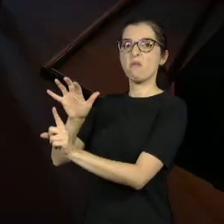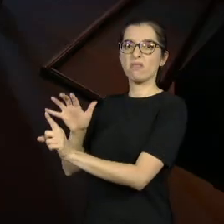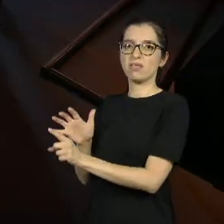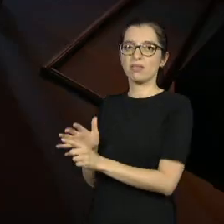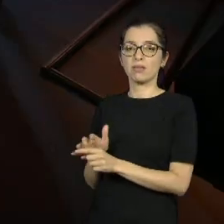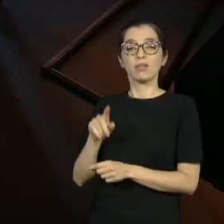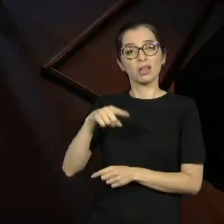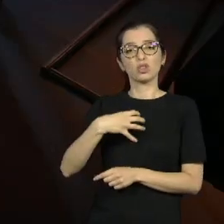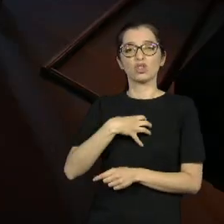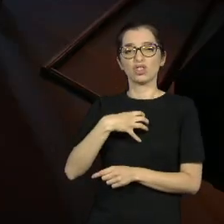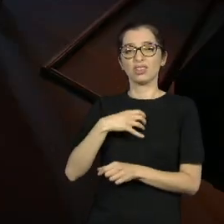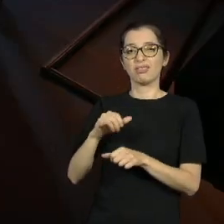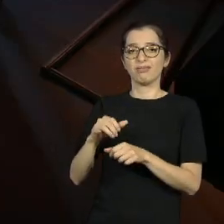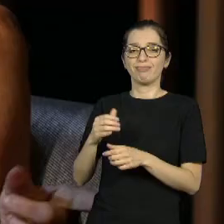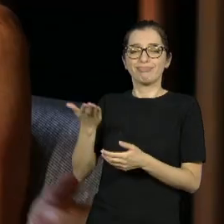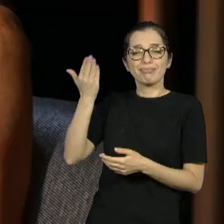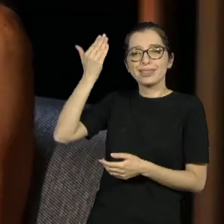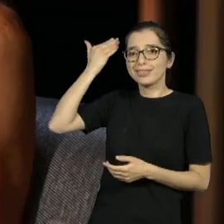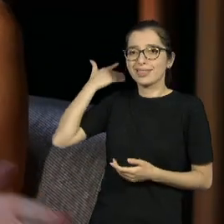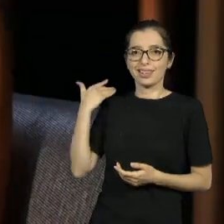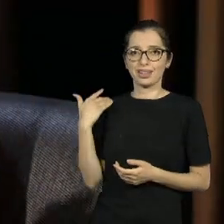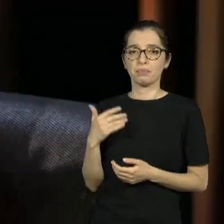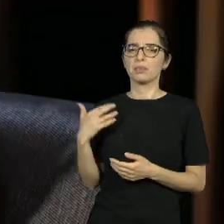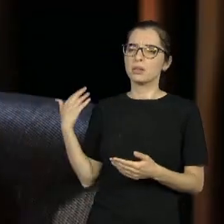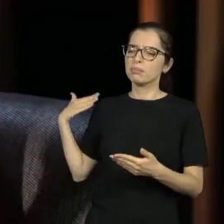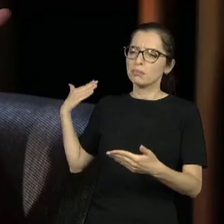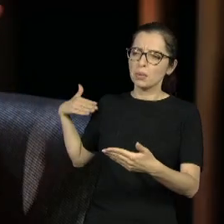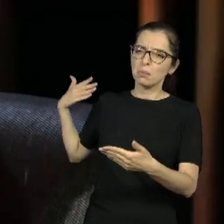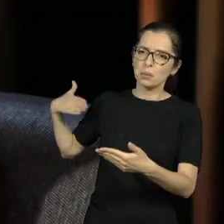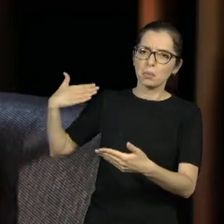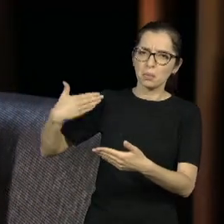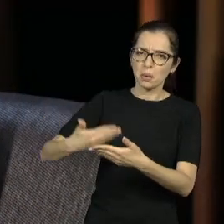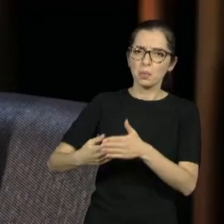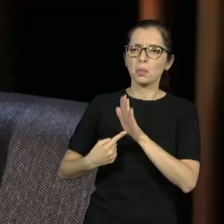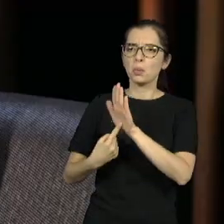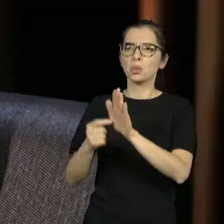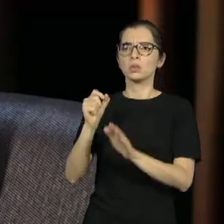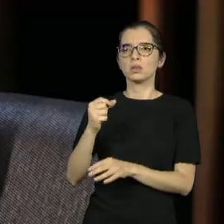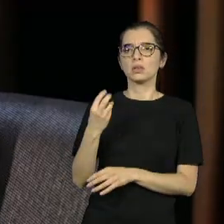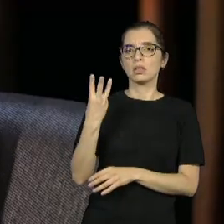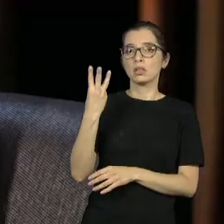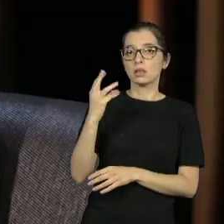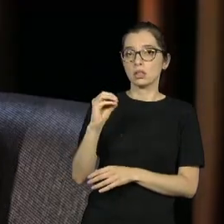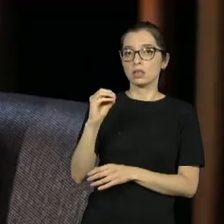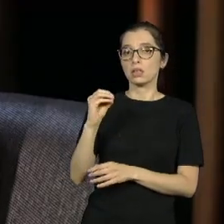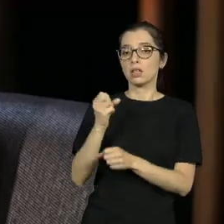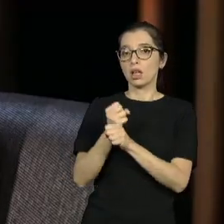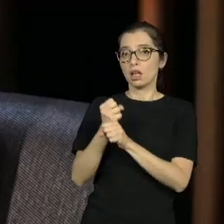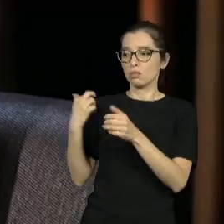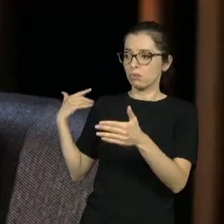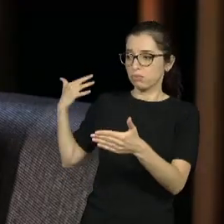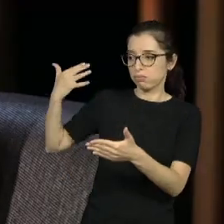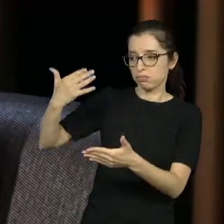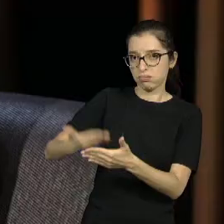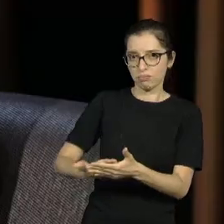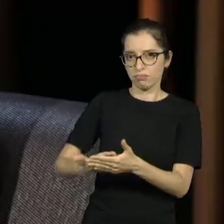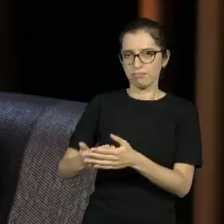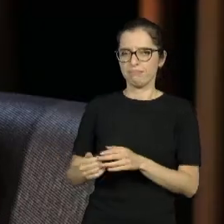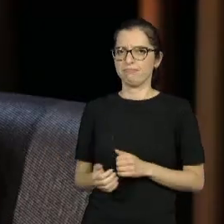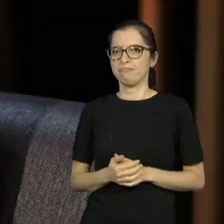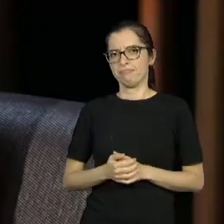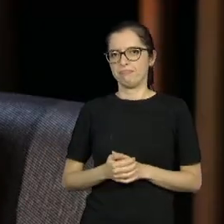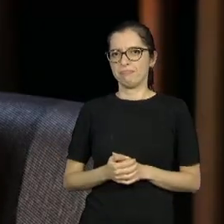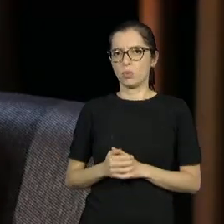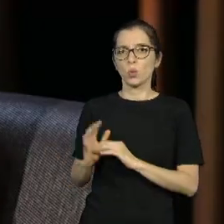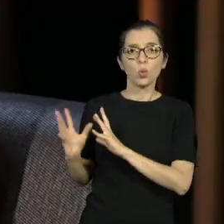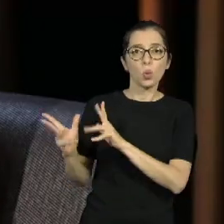época esse racismo científico passou dos anos 30 para cá até hoje a uma teoria do senso comum